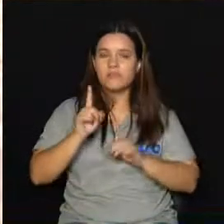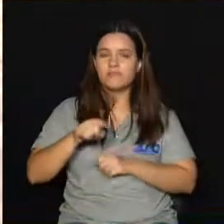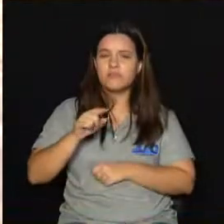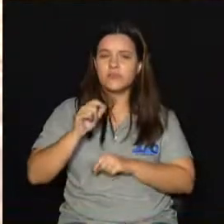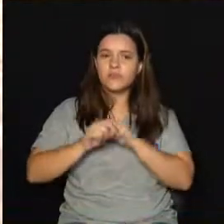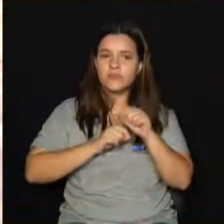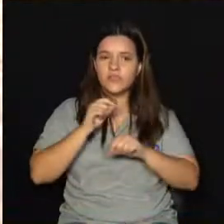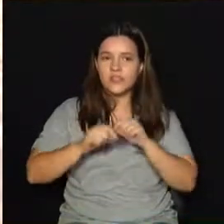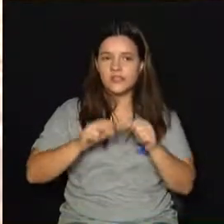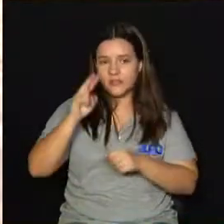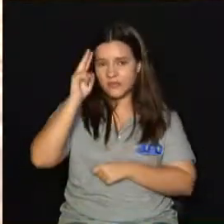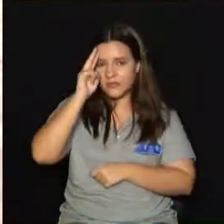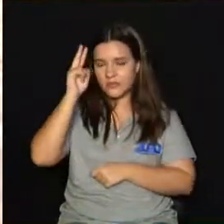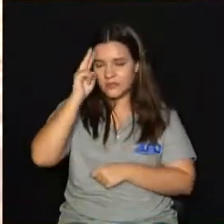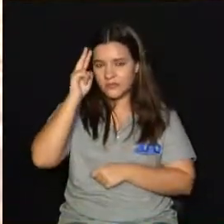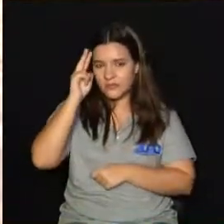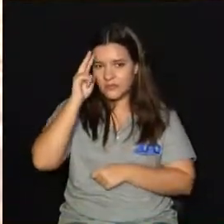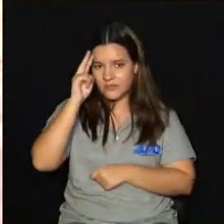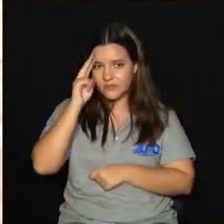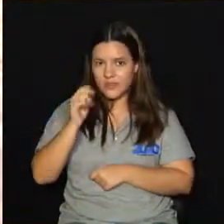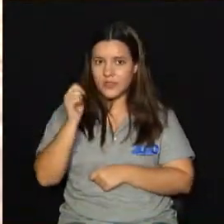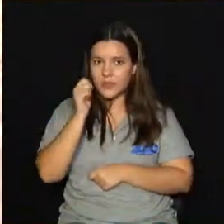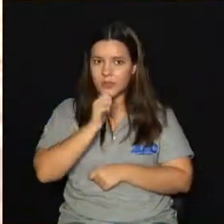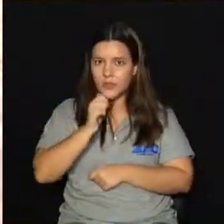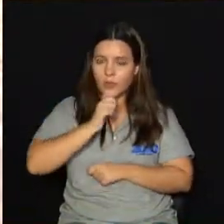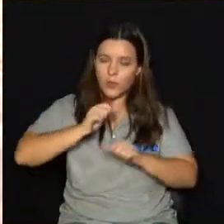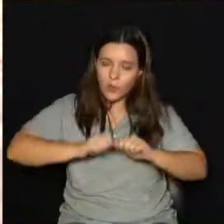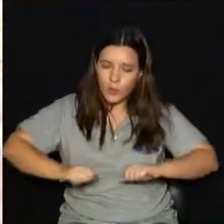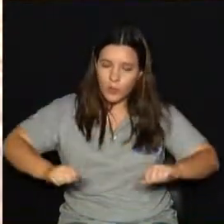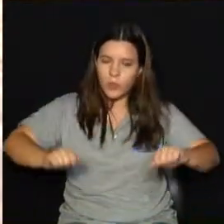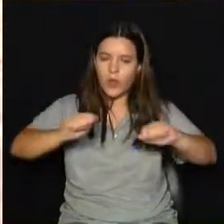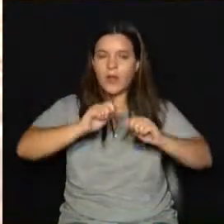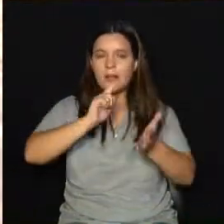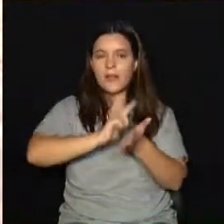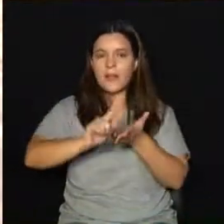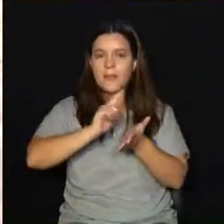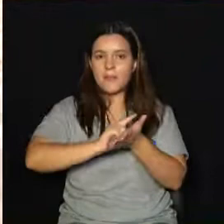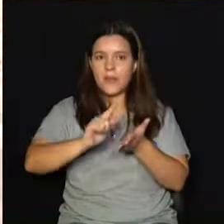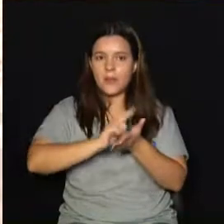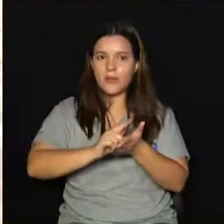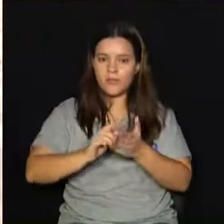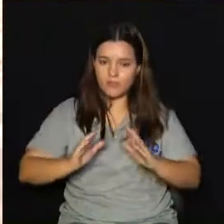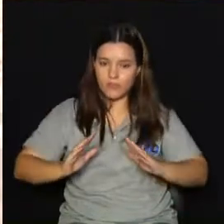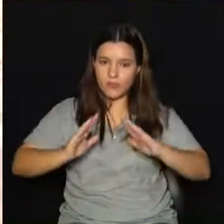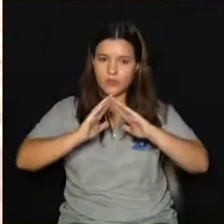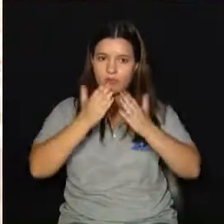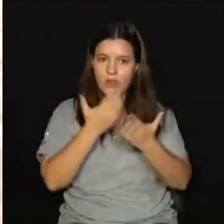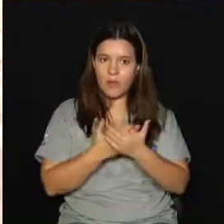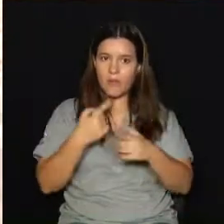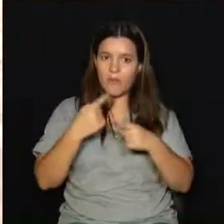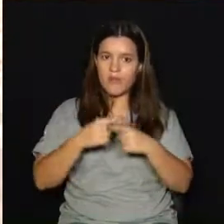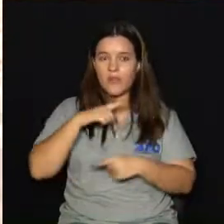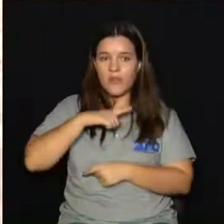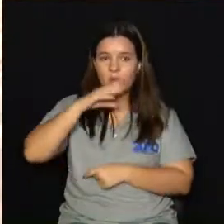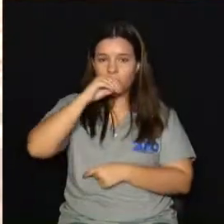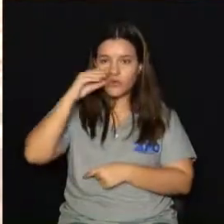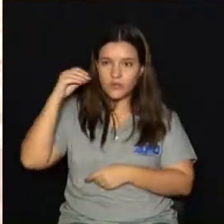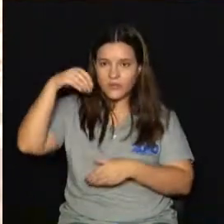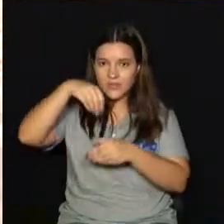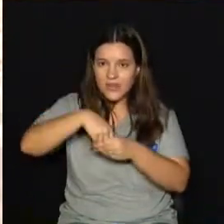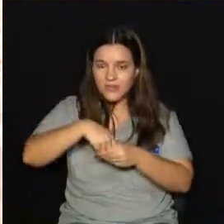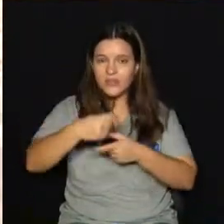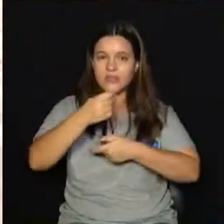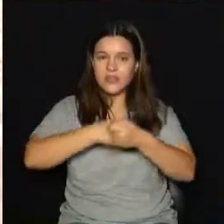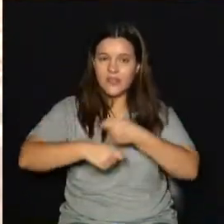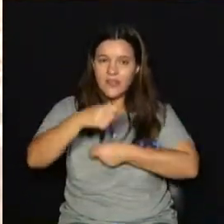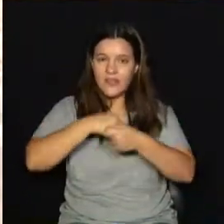na segunda-feira as meninas higienizam todo o prédio, porque nós estamos com funcionários, a parte